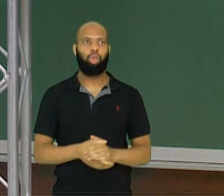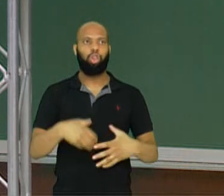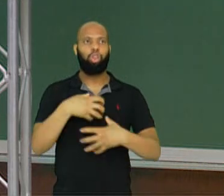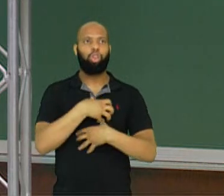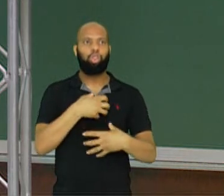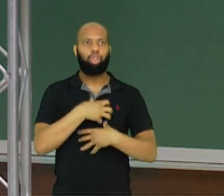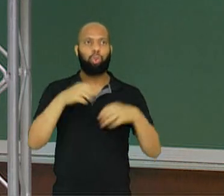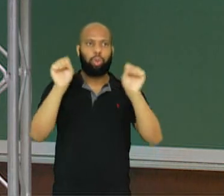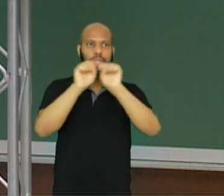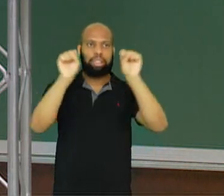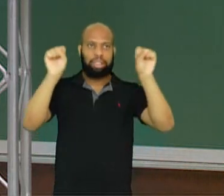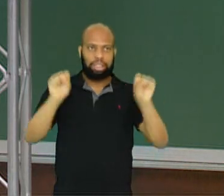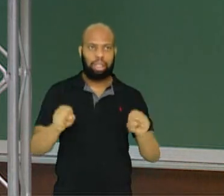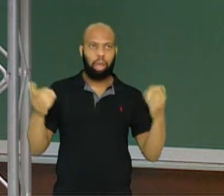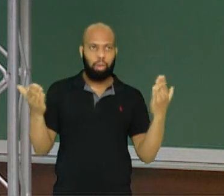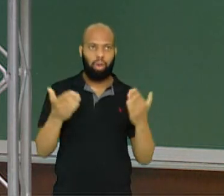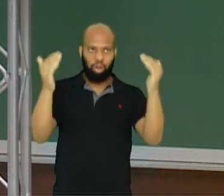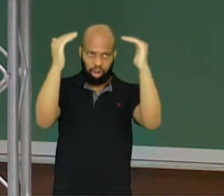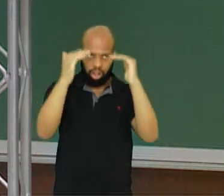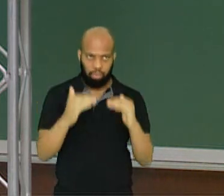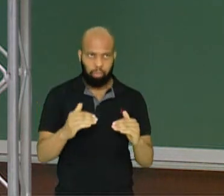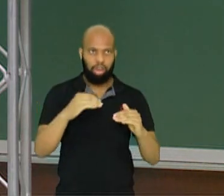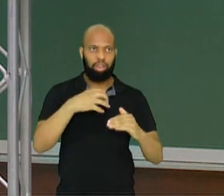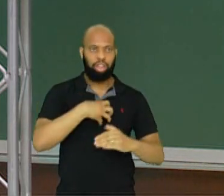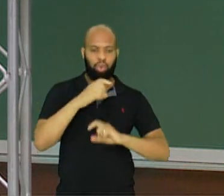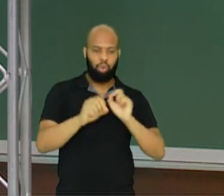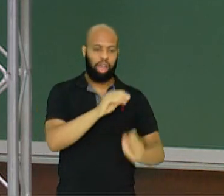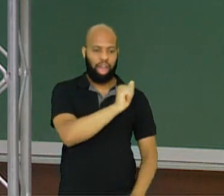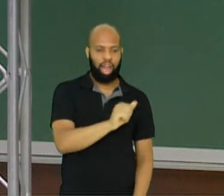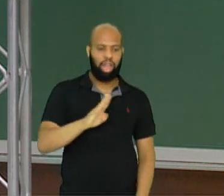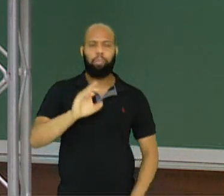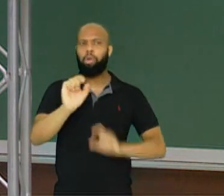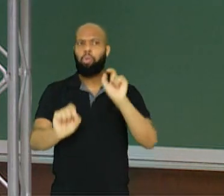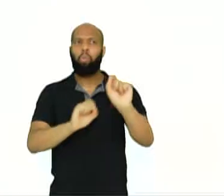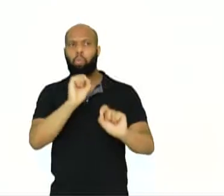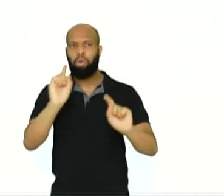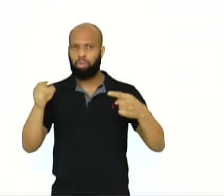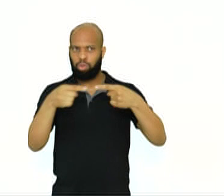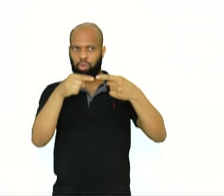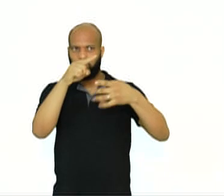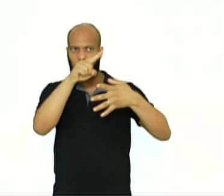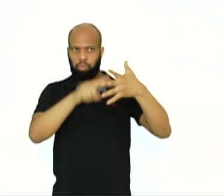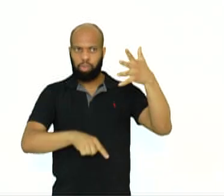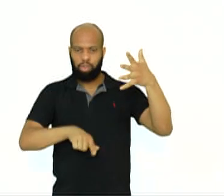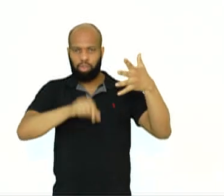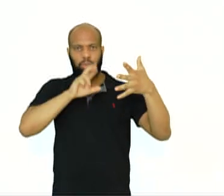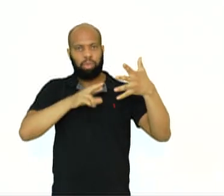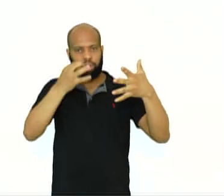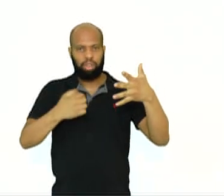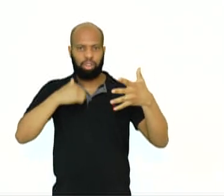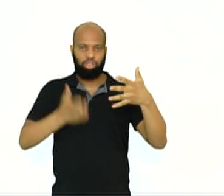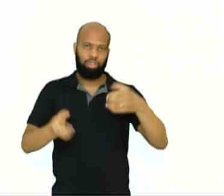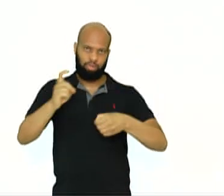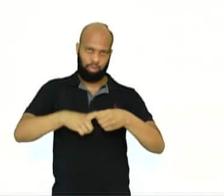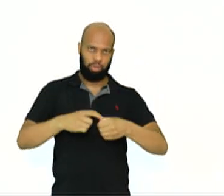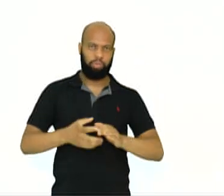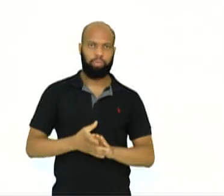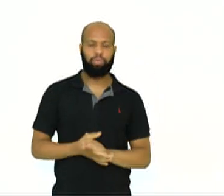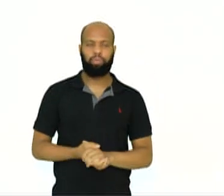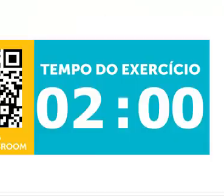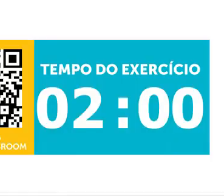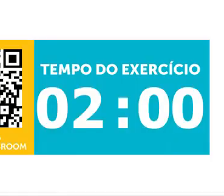de equações a seguir, as substâncias A e B são respectivamente. Agora é com você. Responda aí que nós aguardamos aqui.